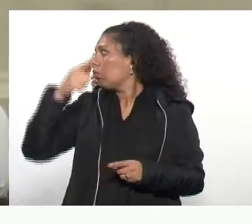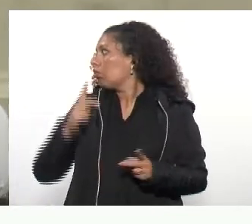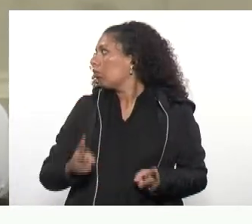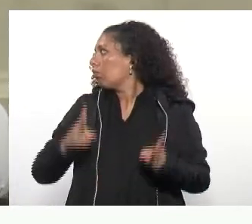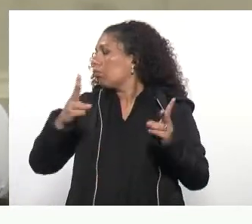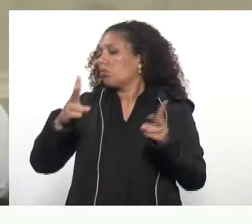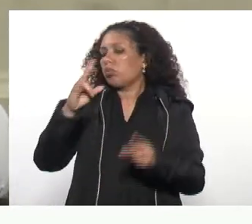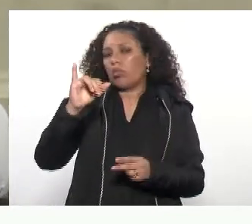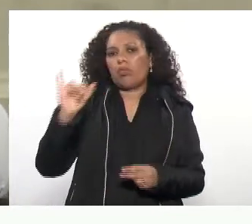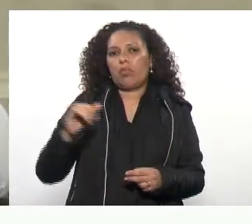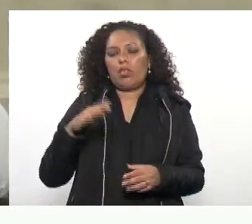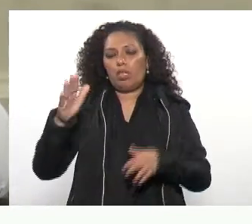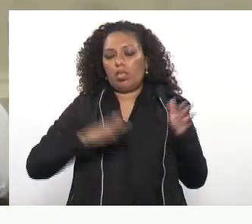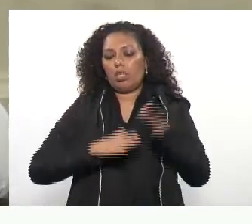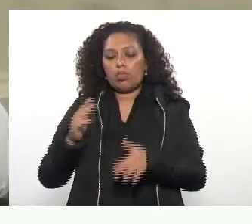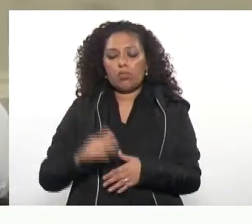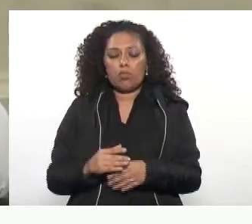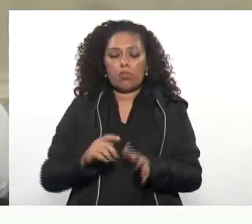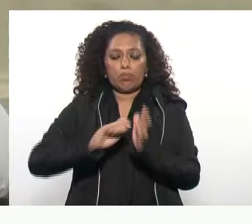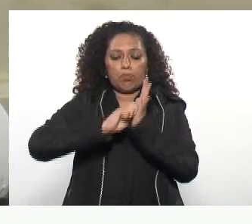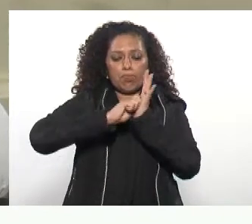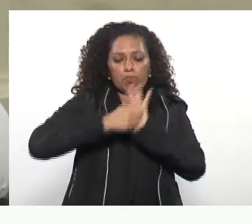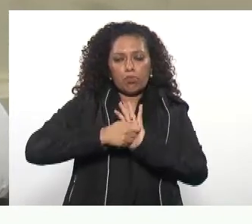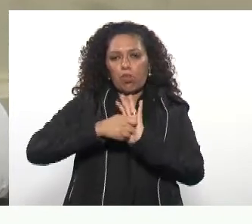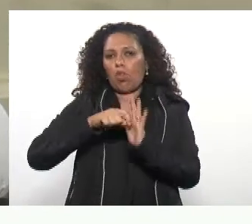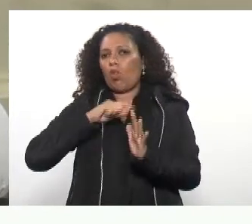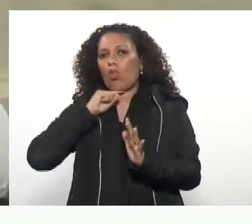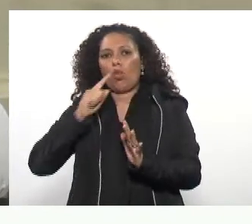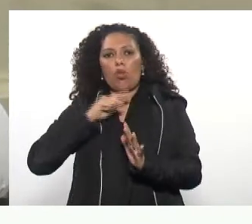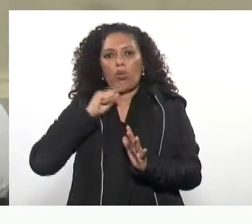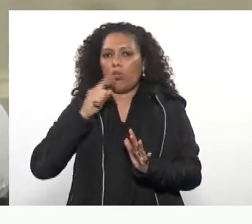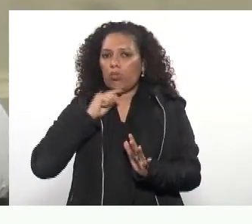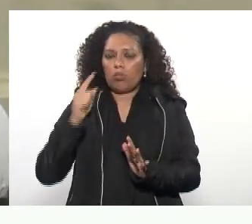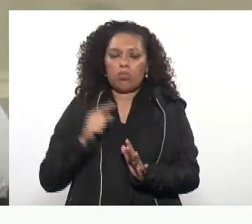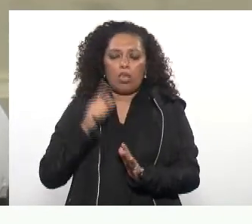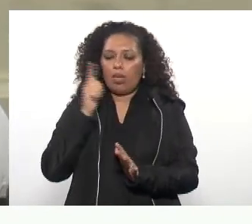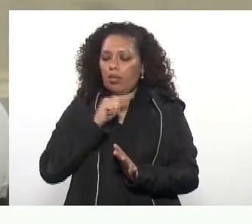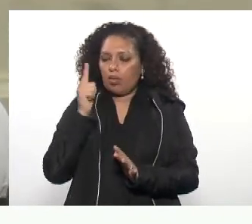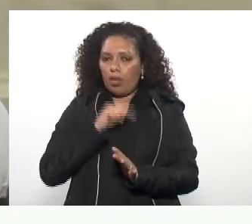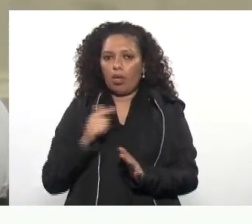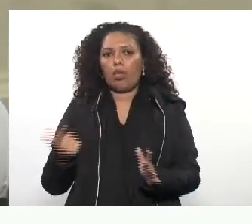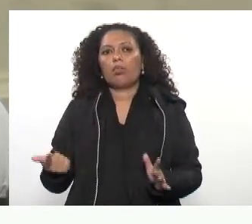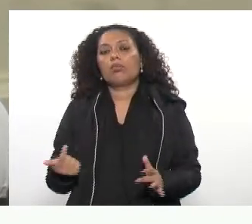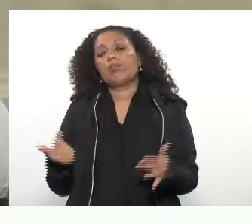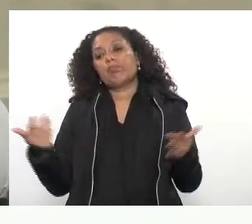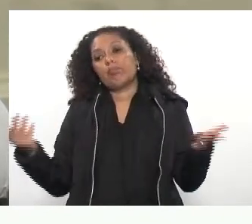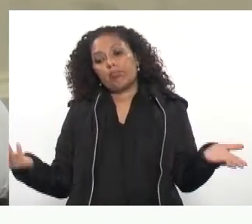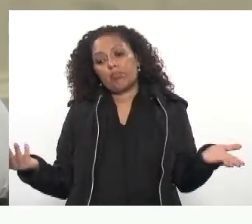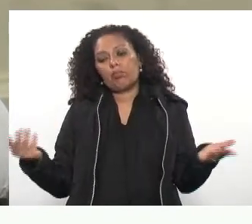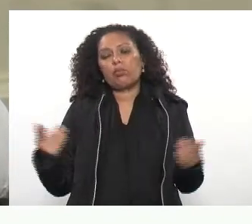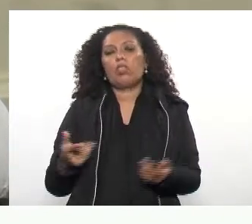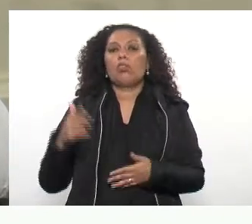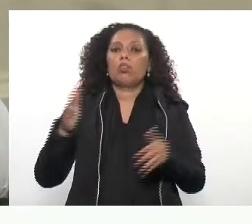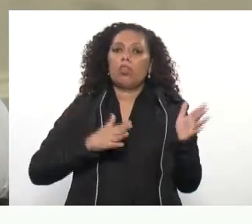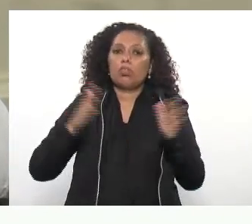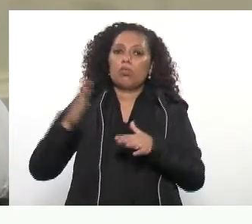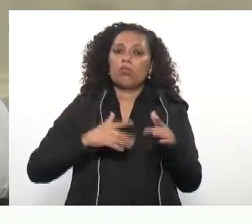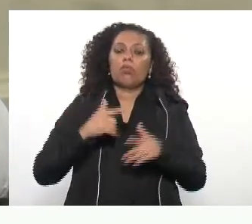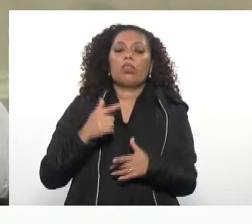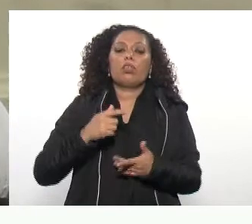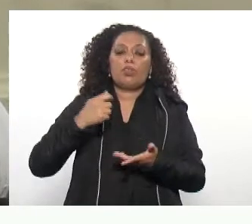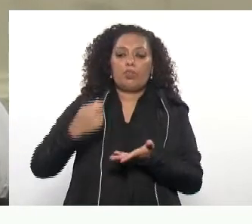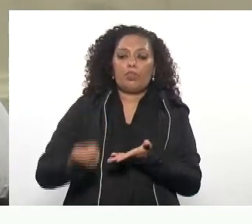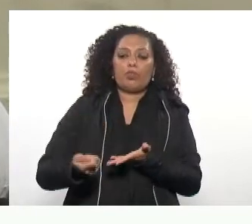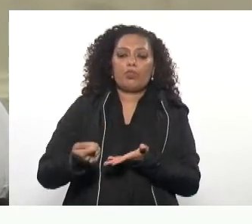vezes ele fecha a porta, né, ele não consome mais água nenhuma, né, e aí, mesmo assim, ele é cobrado. Quando ele